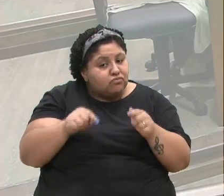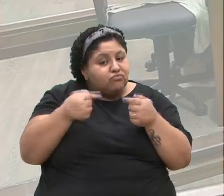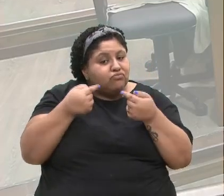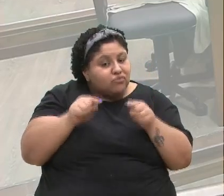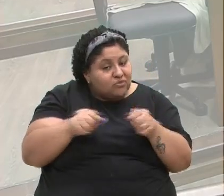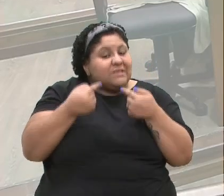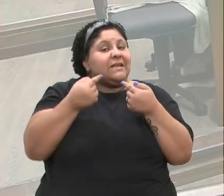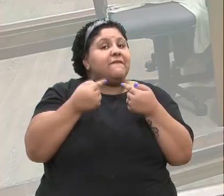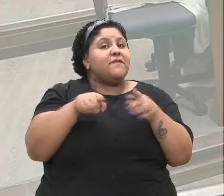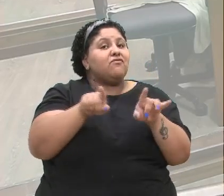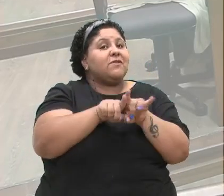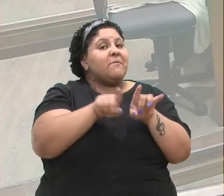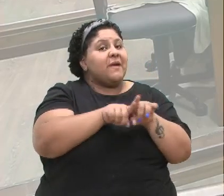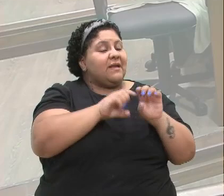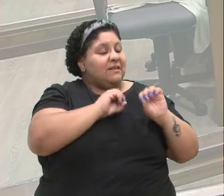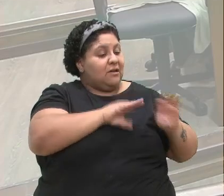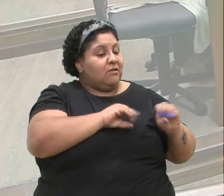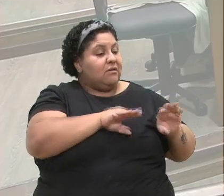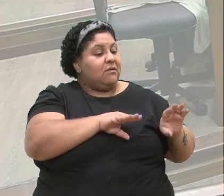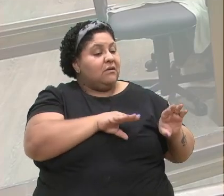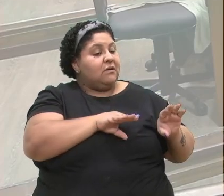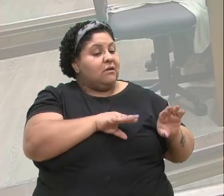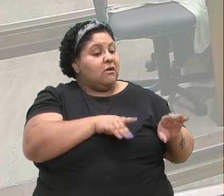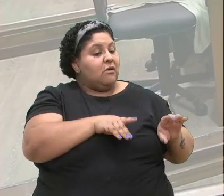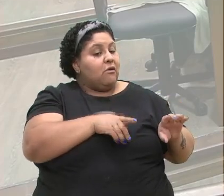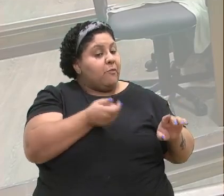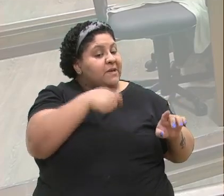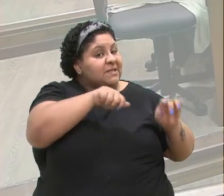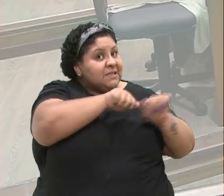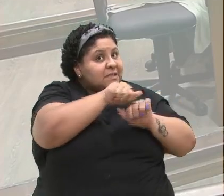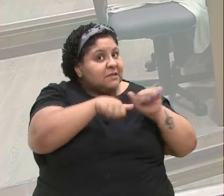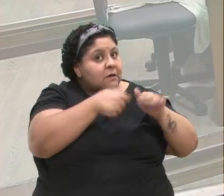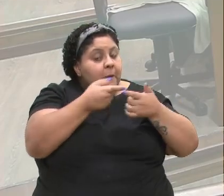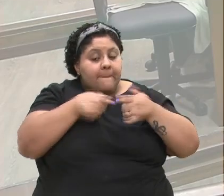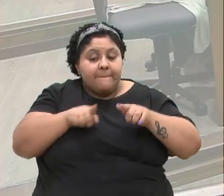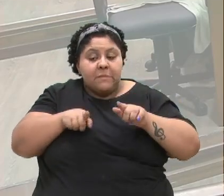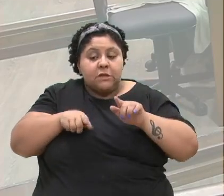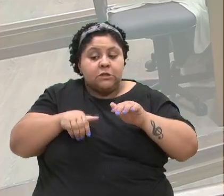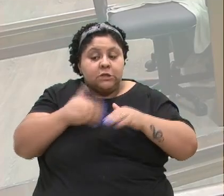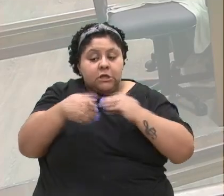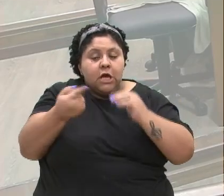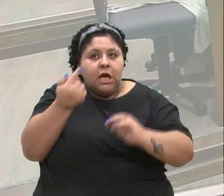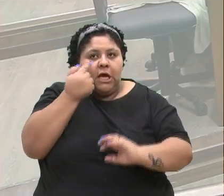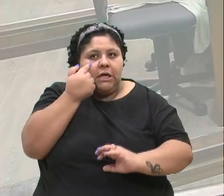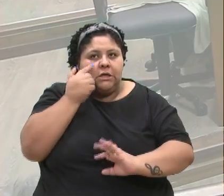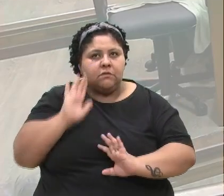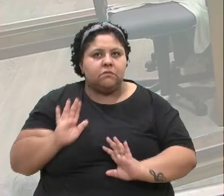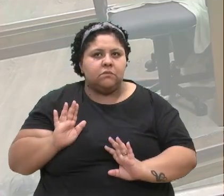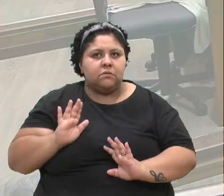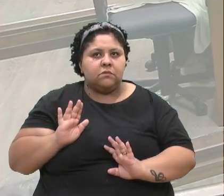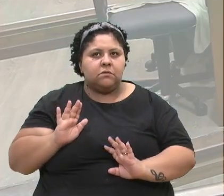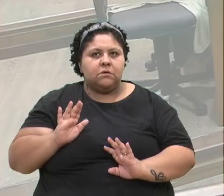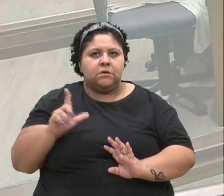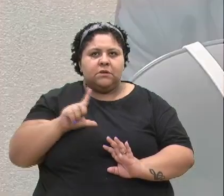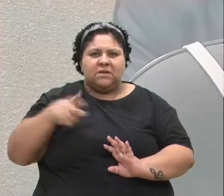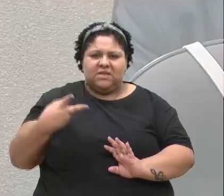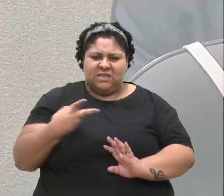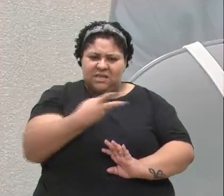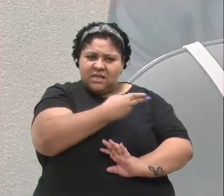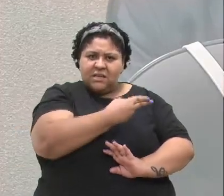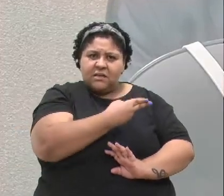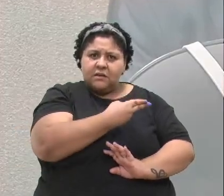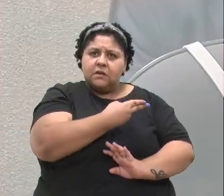na educação. A educação também precisa mudar. Mas quando a gente vê que existem cortes, e são